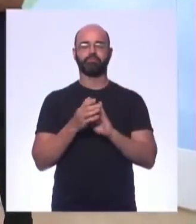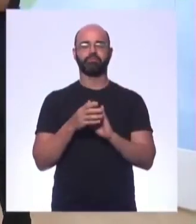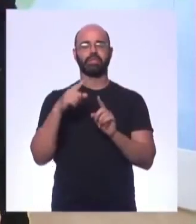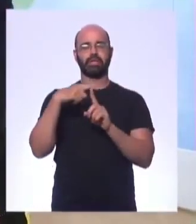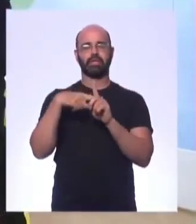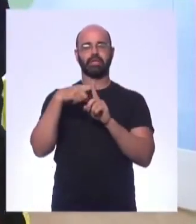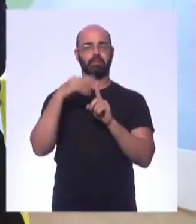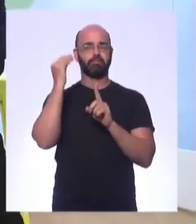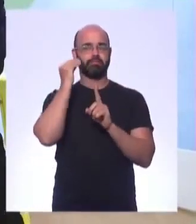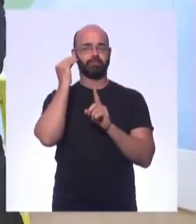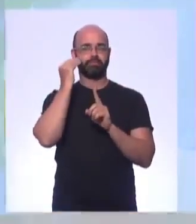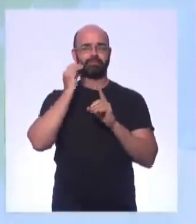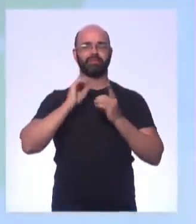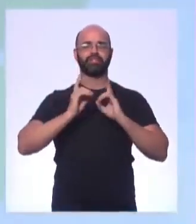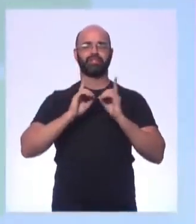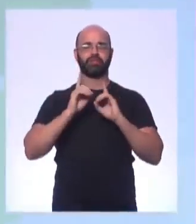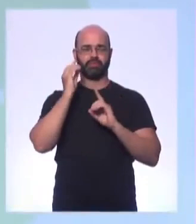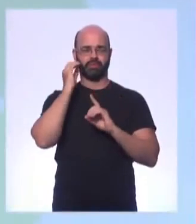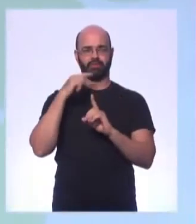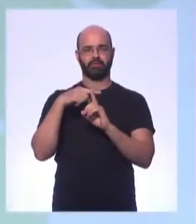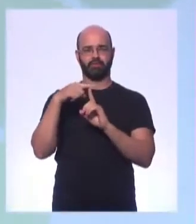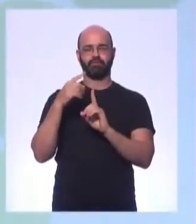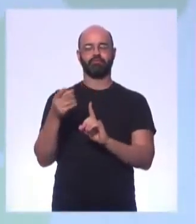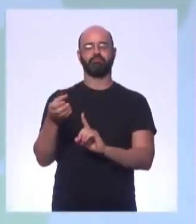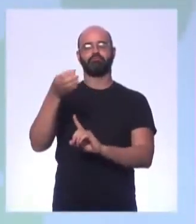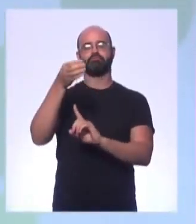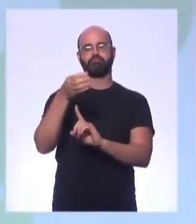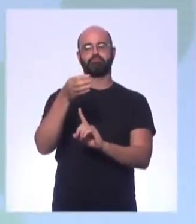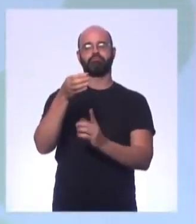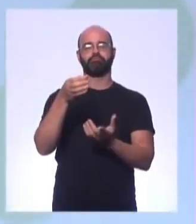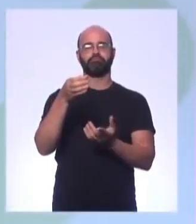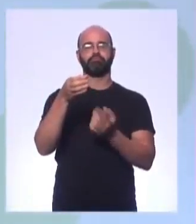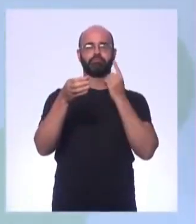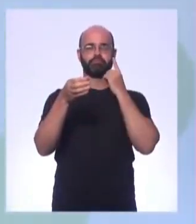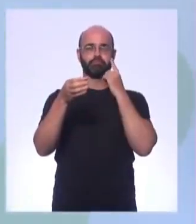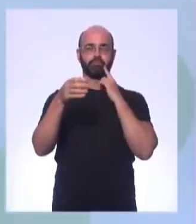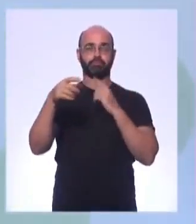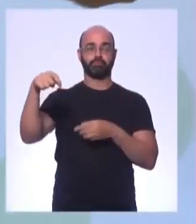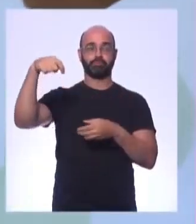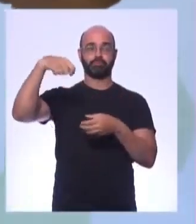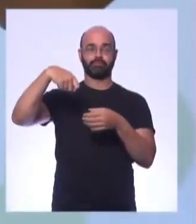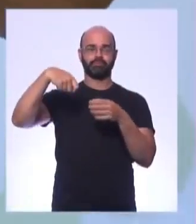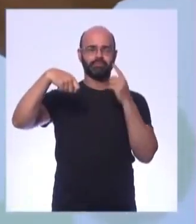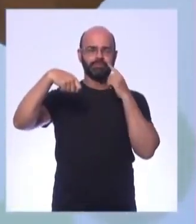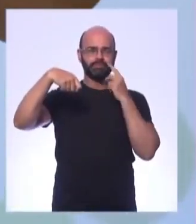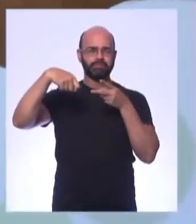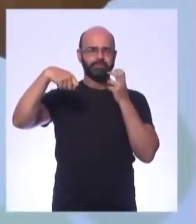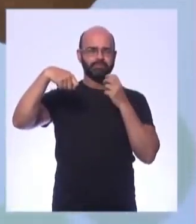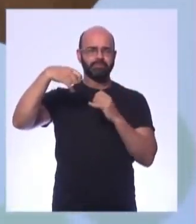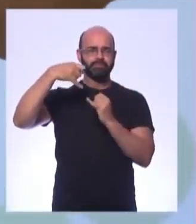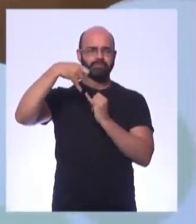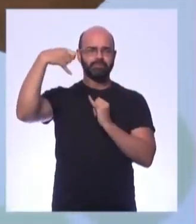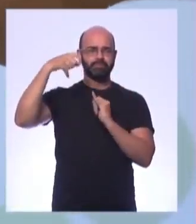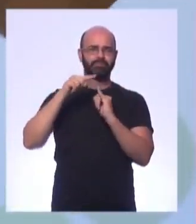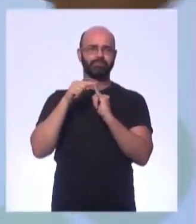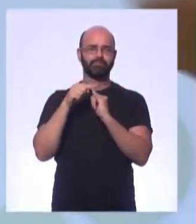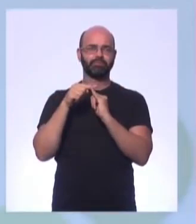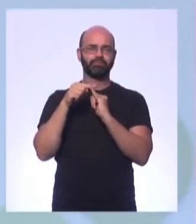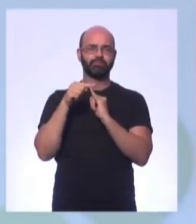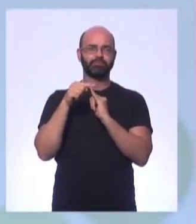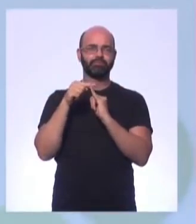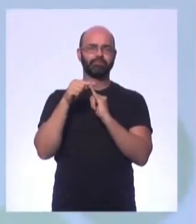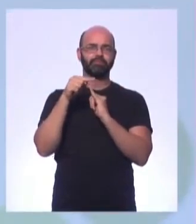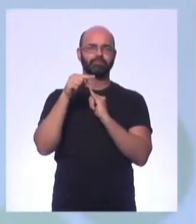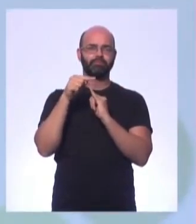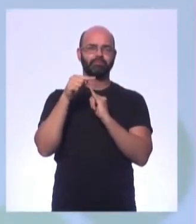que a gente está fornecendo aí energia, né? A gente está observando aí que aquela coluna de mercúrio, né? Ela vai subindo,